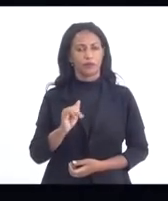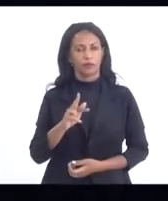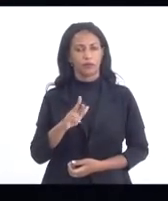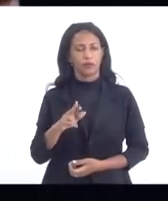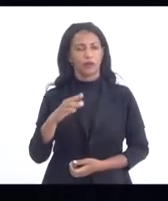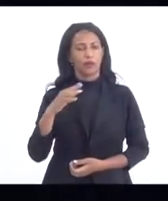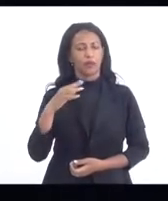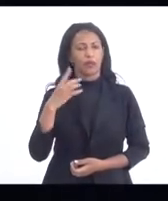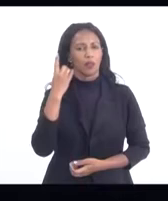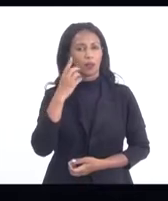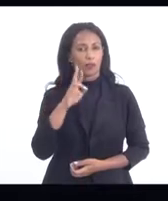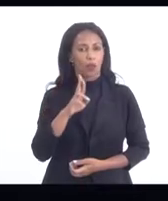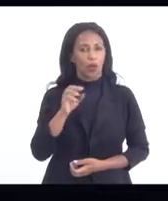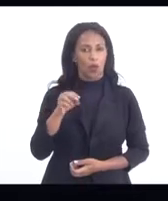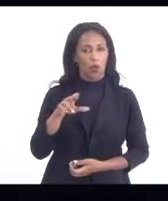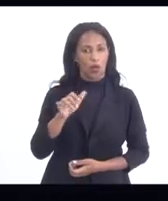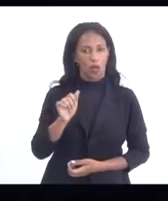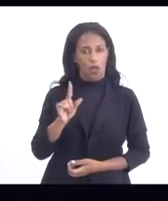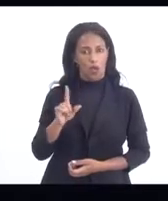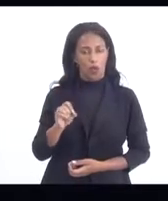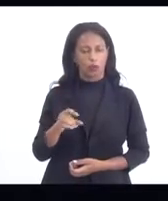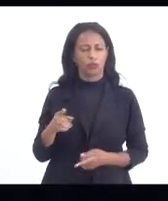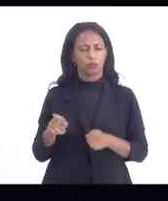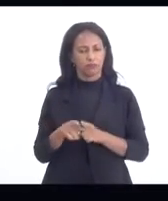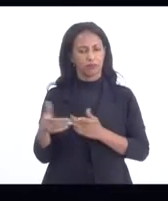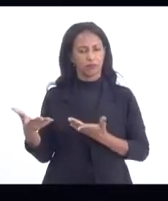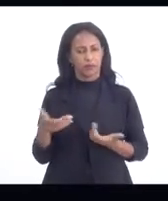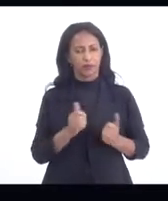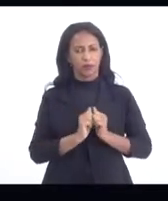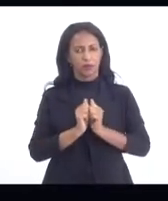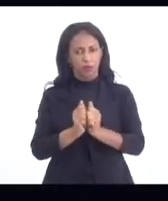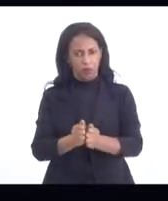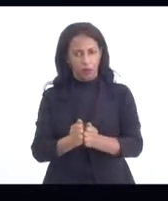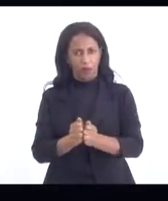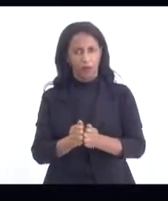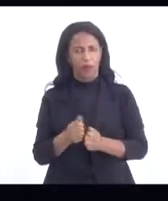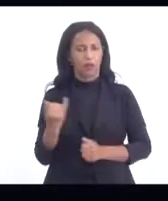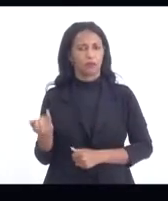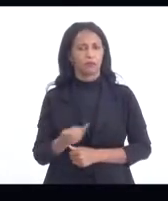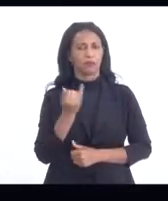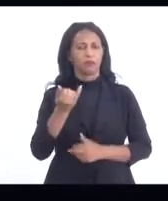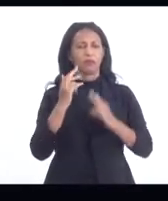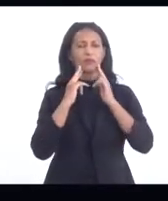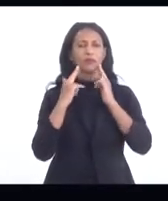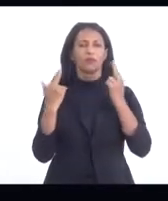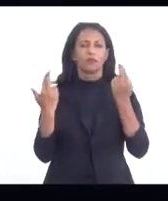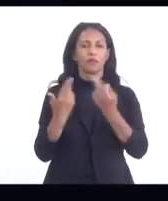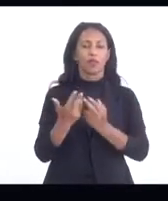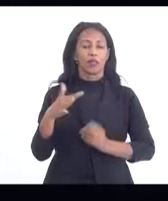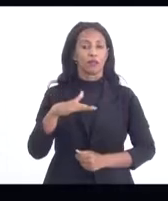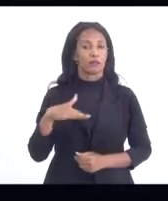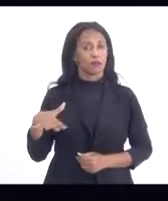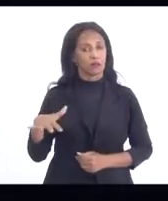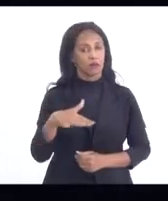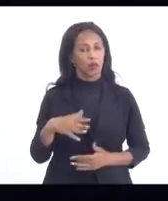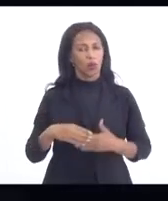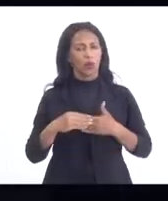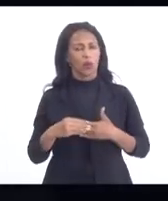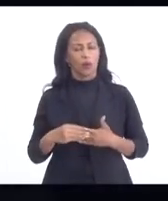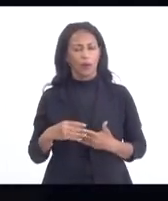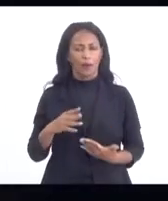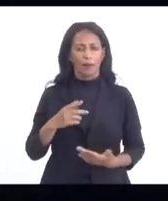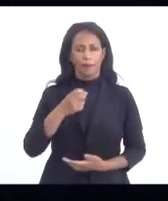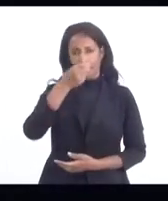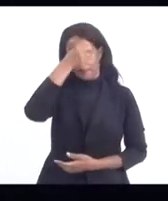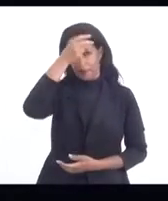deputado Ronaldo, que também vem nos acompanhar nesta importante reunião aqui no Noroeste, cumprimentando a prefeita